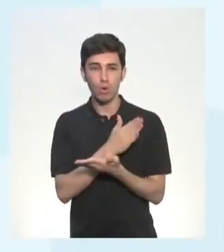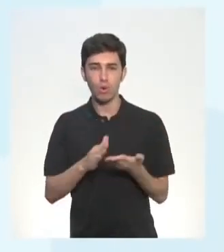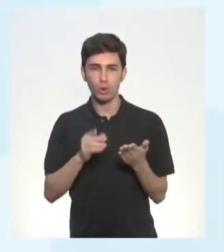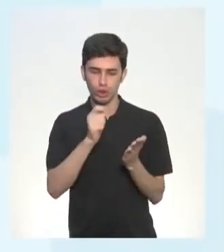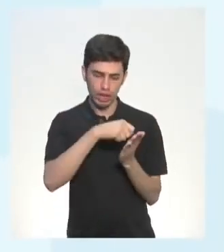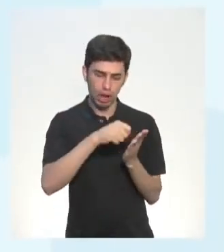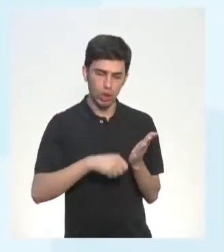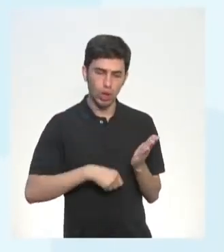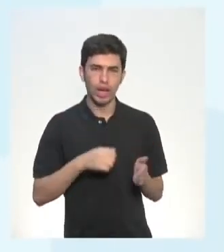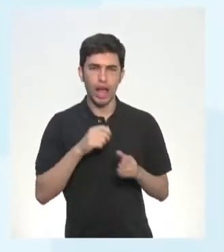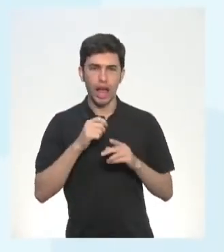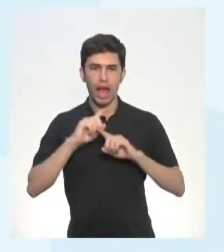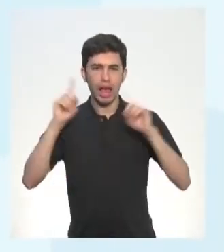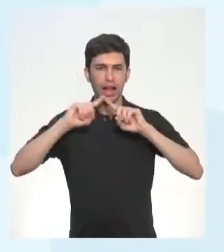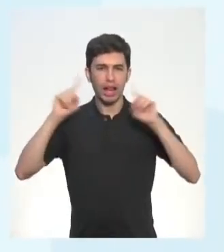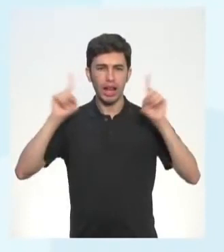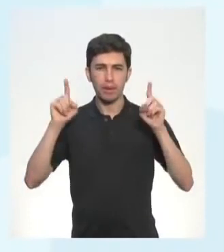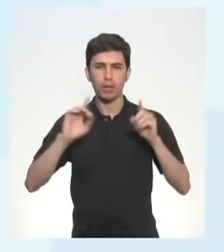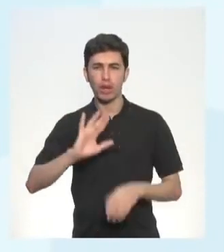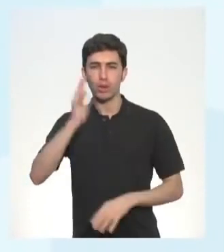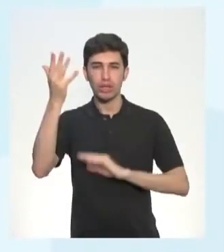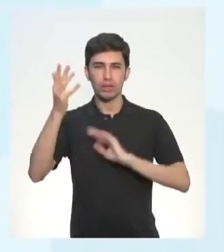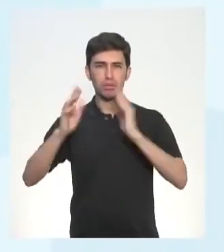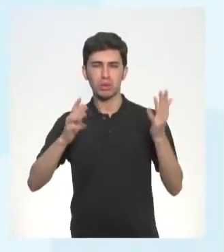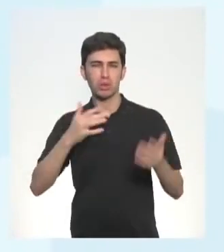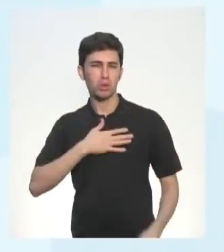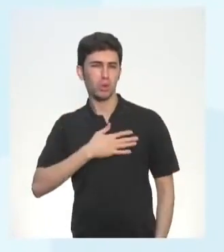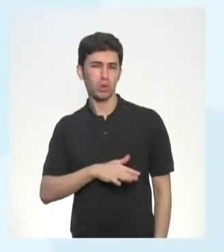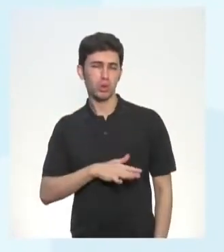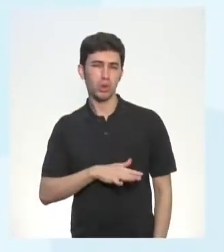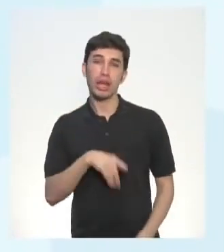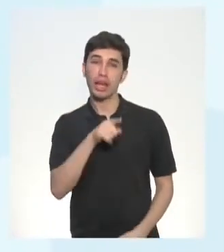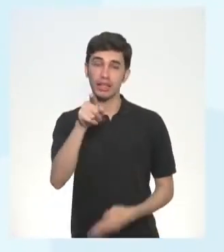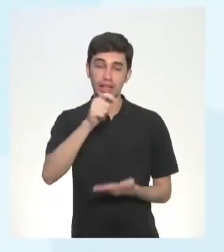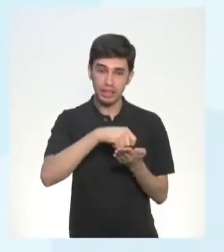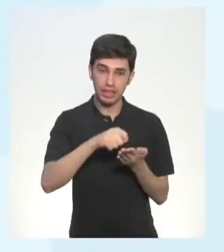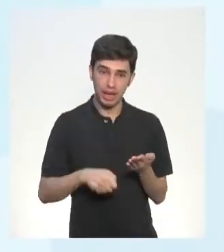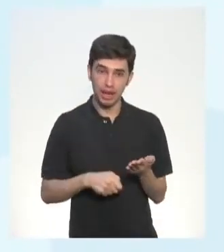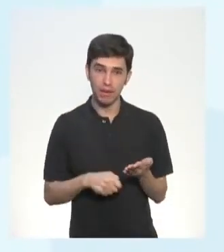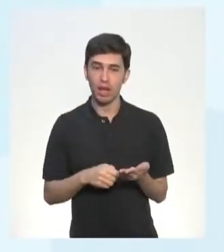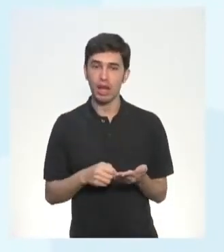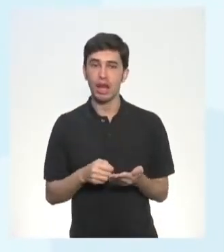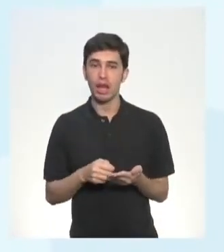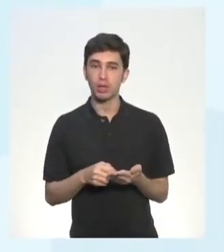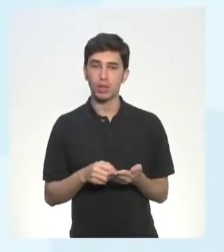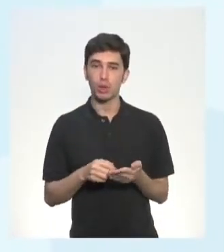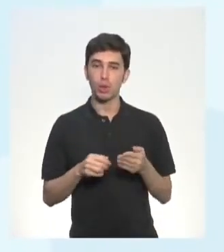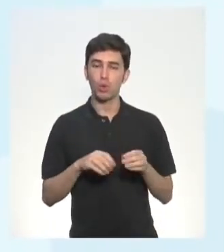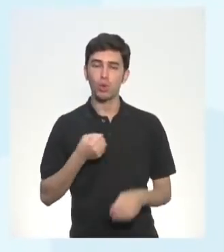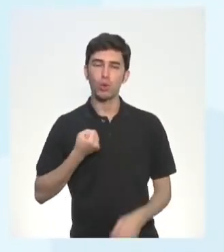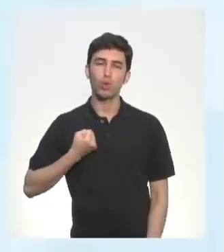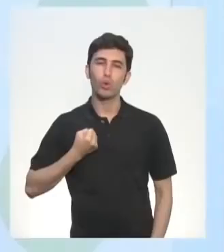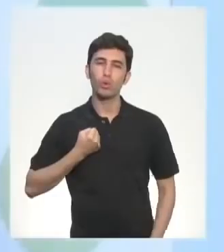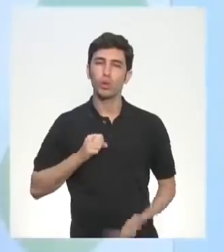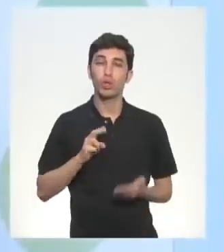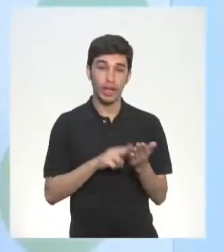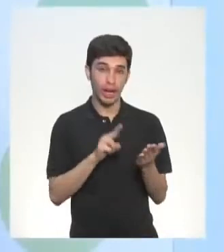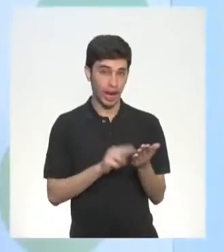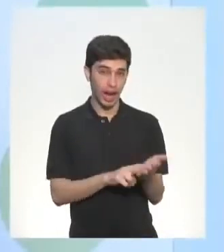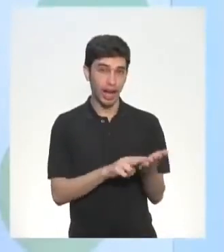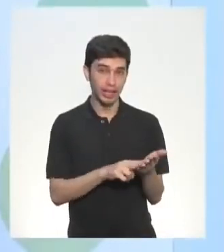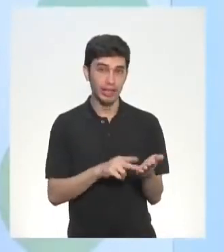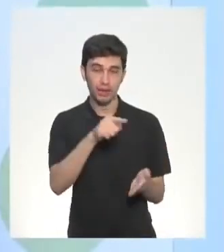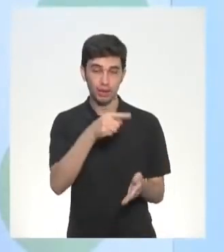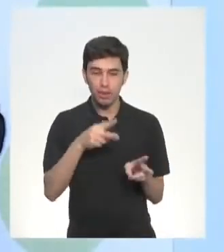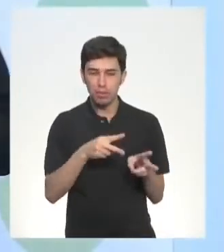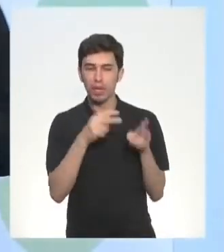indesejado. Escreva abaixo o número de cartas que você identifica essa solicitação ou reclamação. Então, olha só, o número de cartas em que